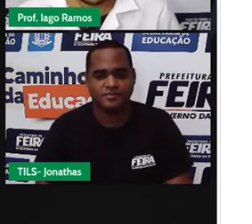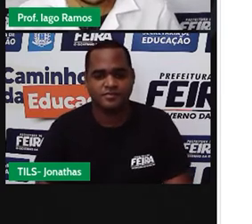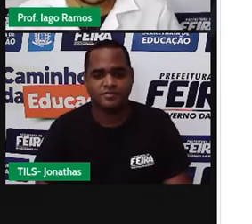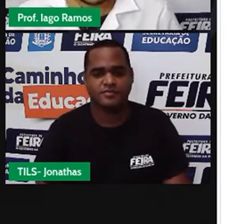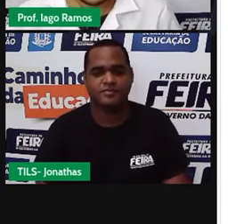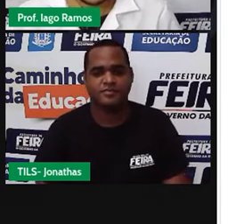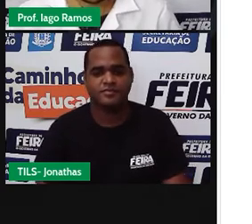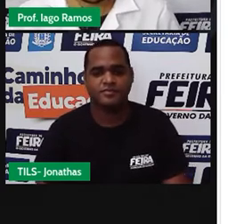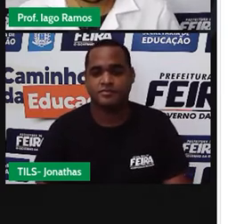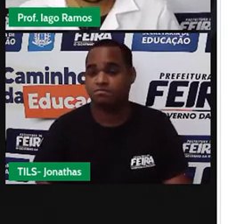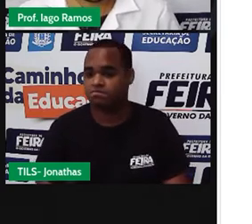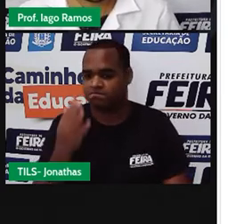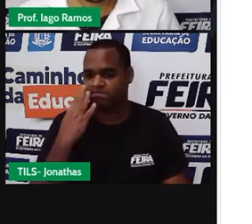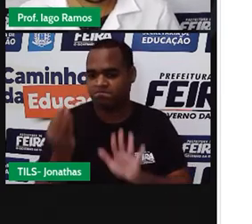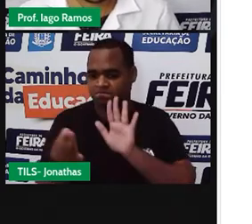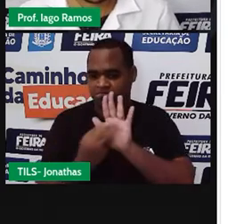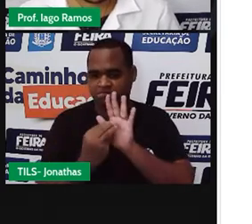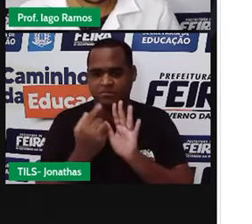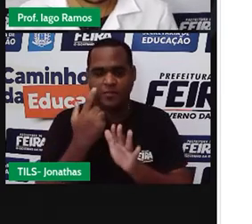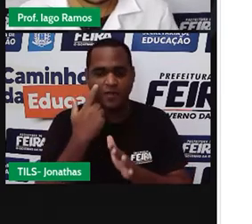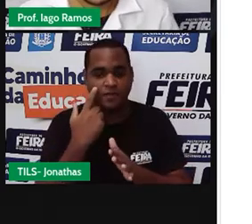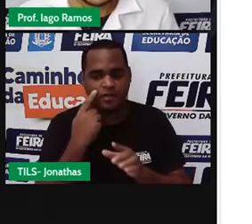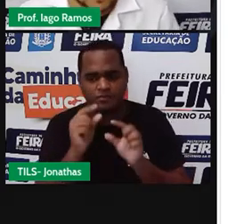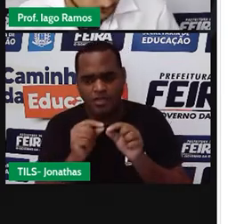para você ver certo